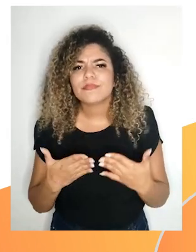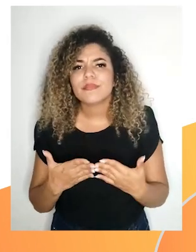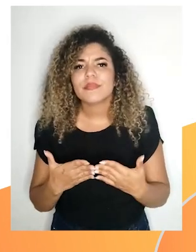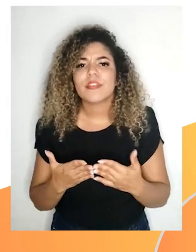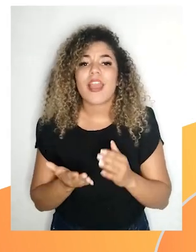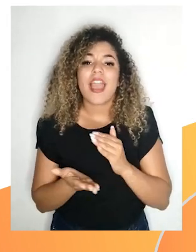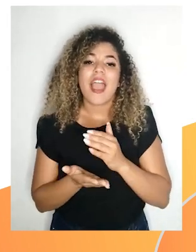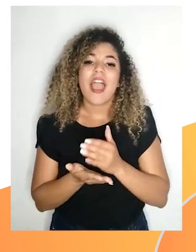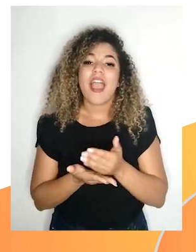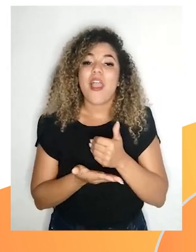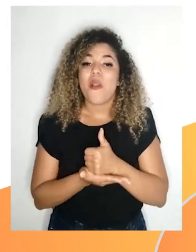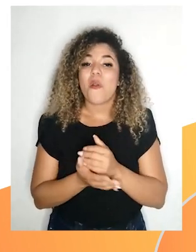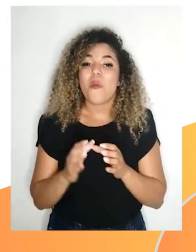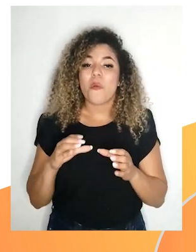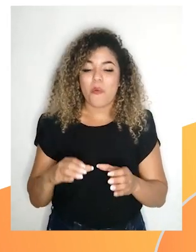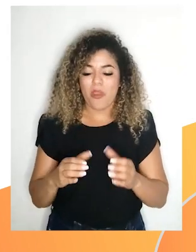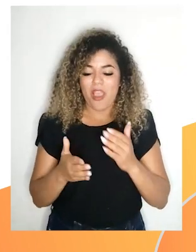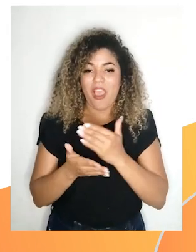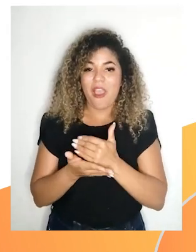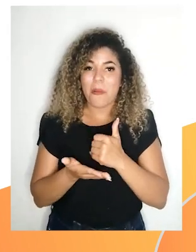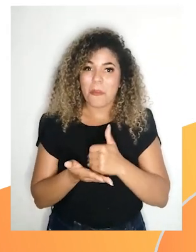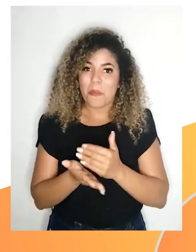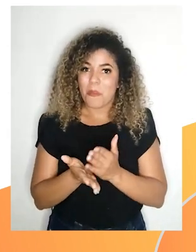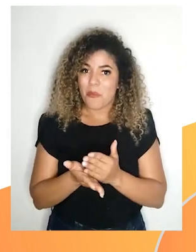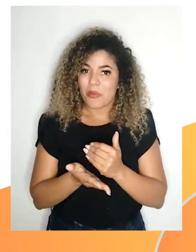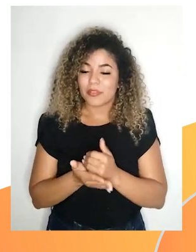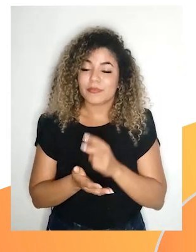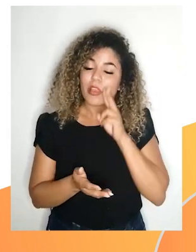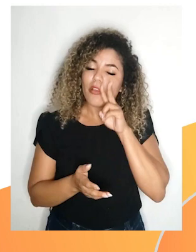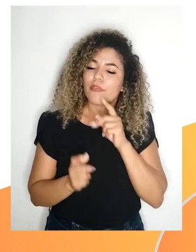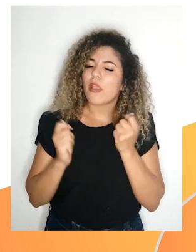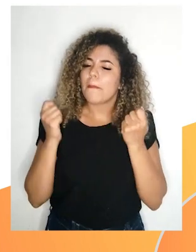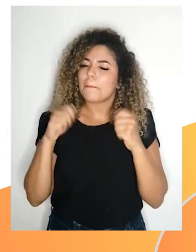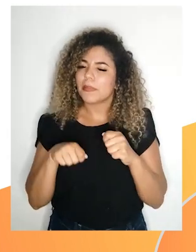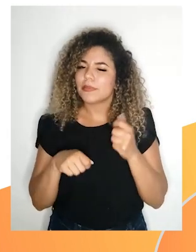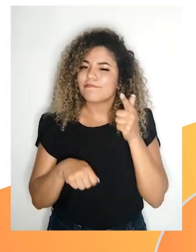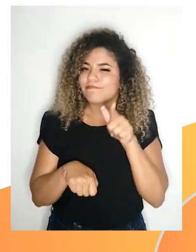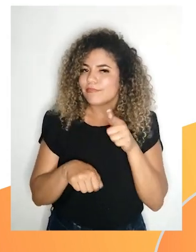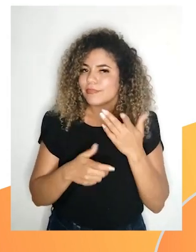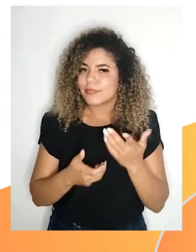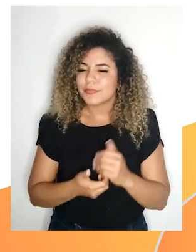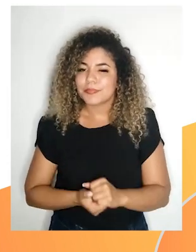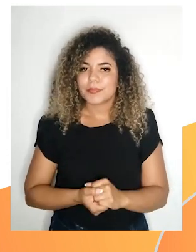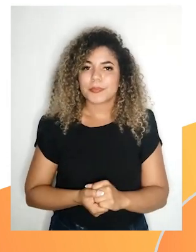o bolo, né? Então vamos ver aqui as possibilidades para bolo.